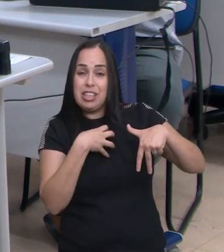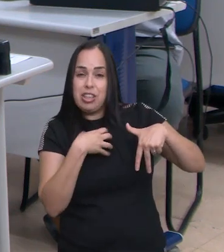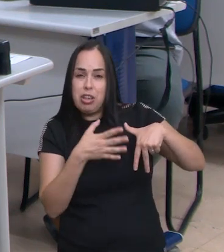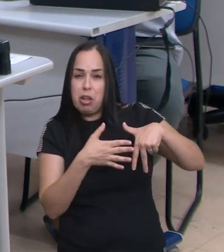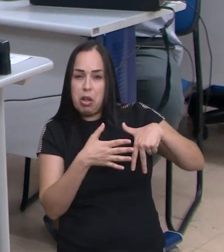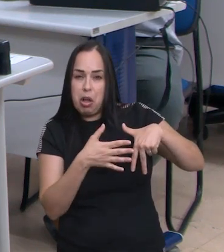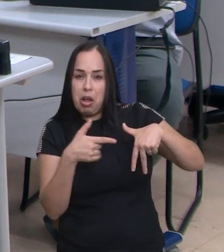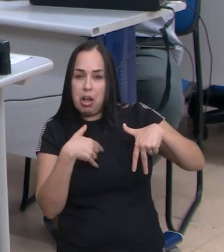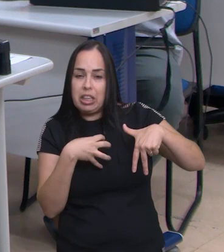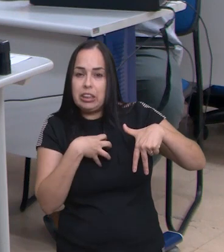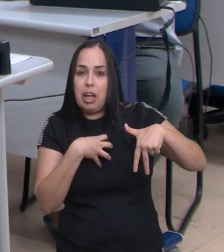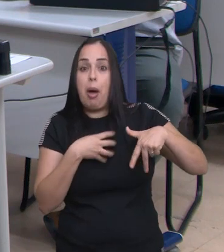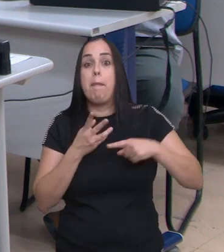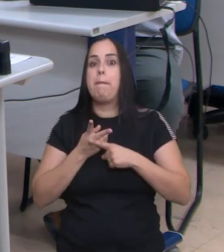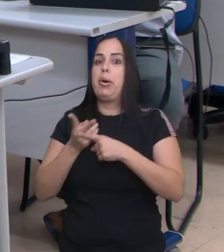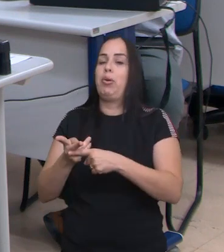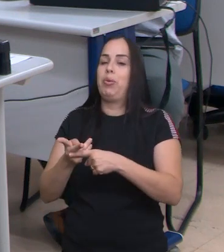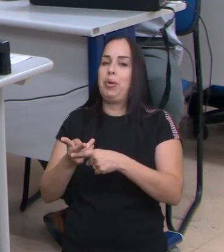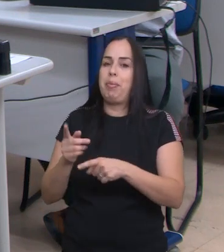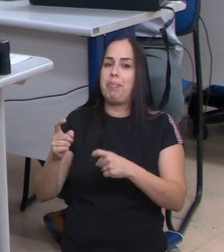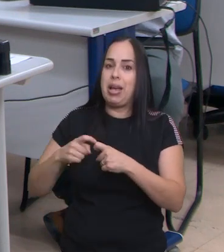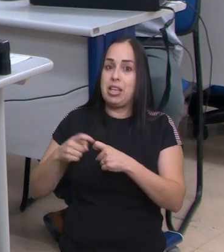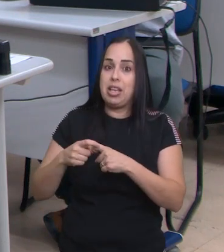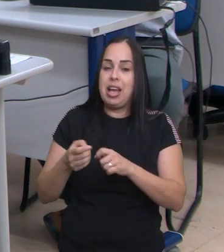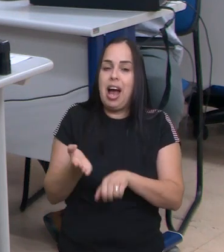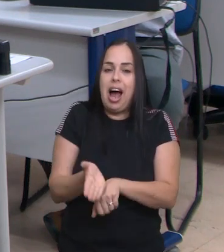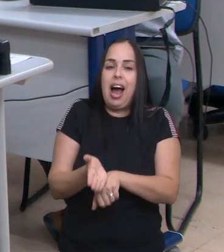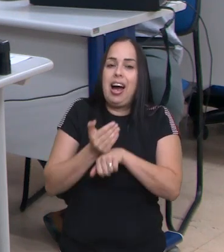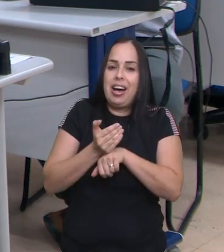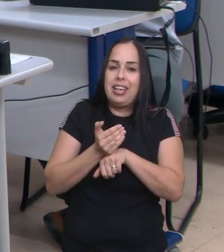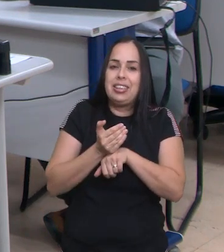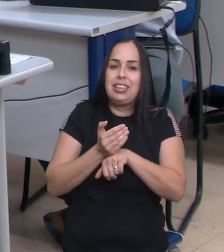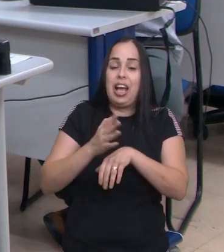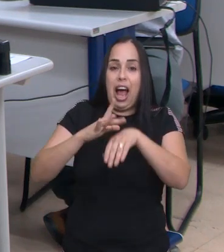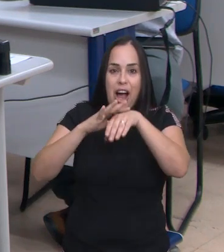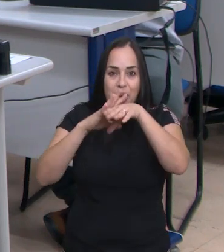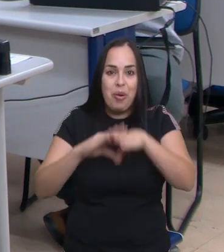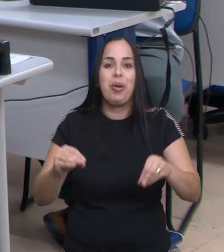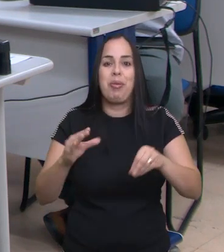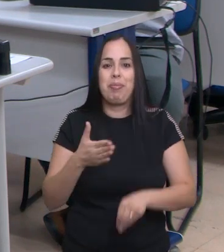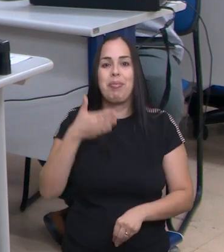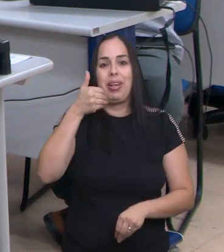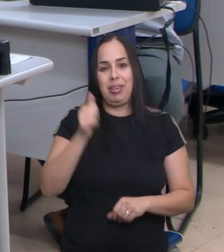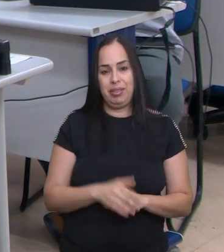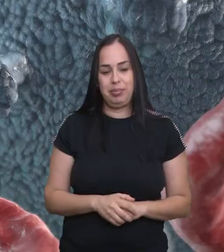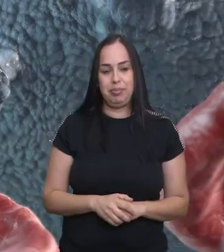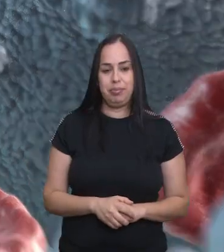procure um médico. Quanto mais cedo diagnosticado o tumor, maiores são as chances de cura.